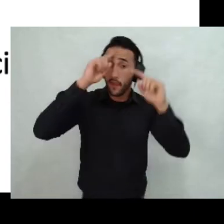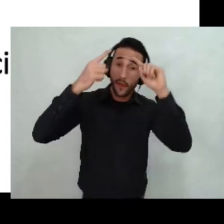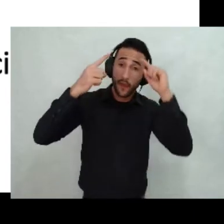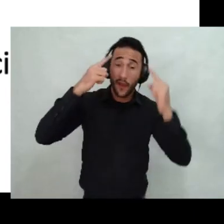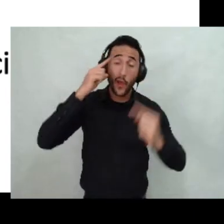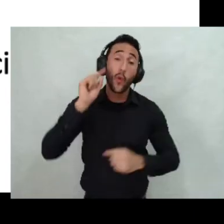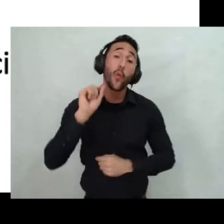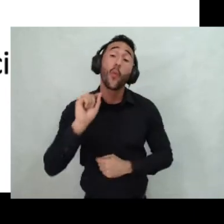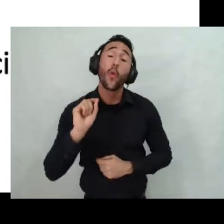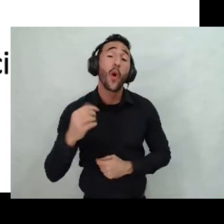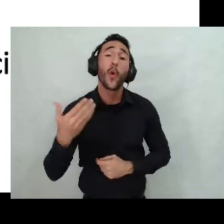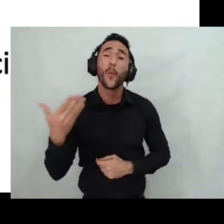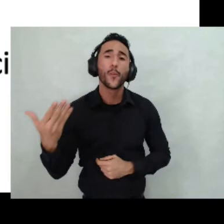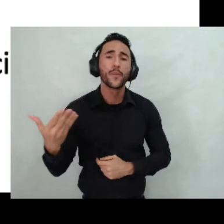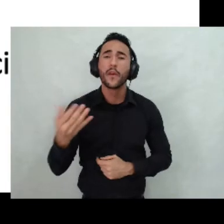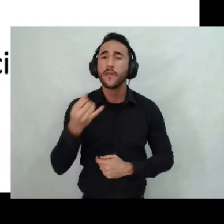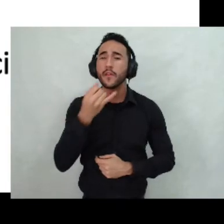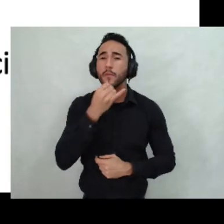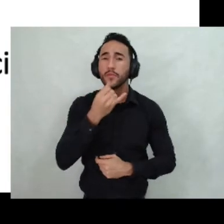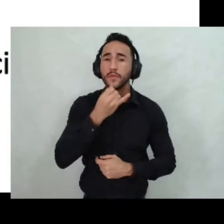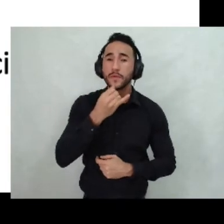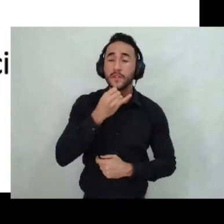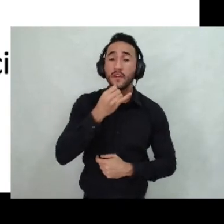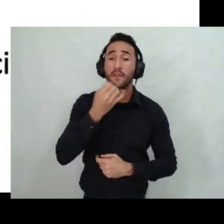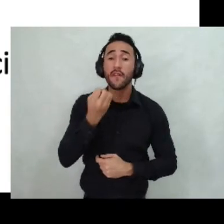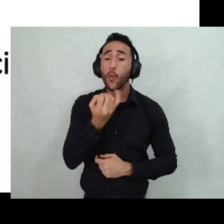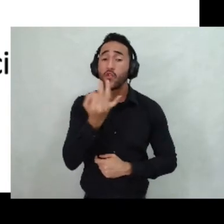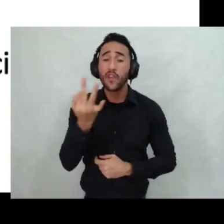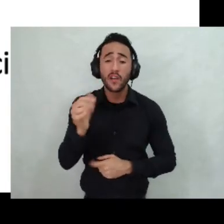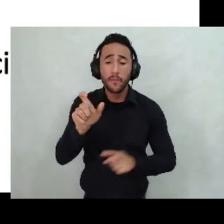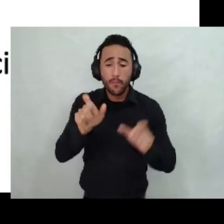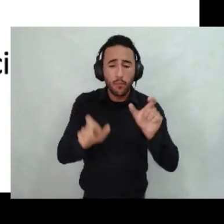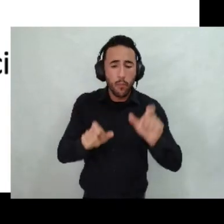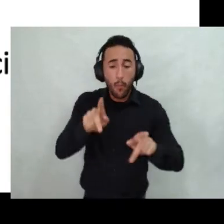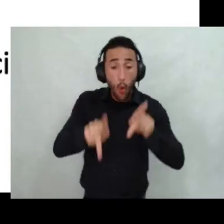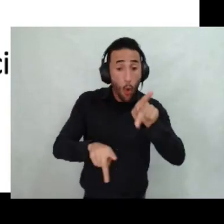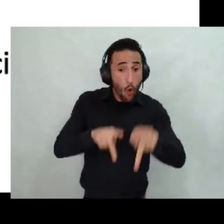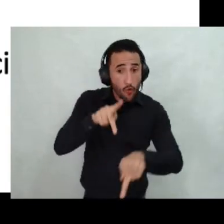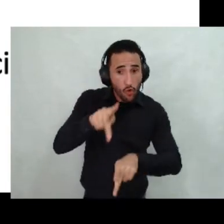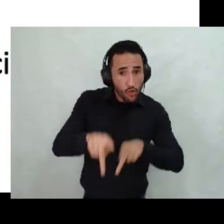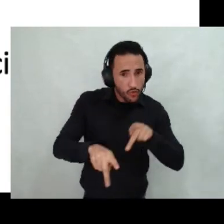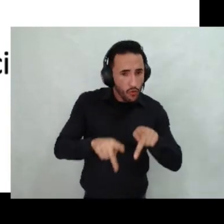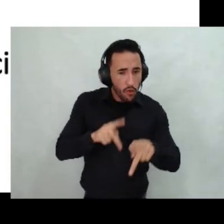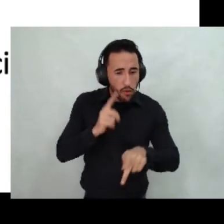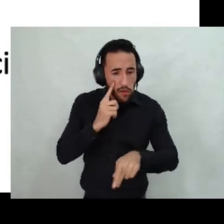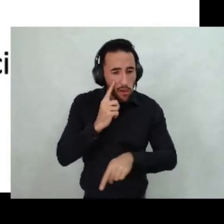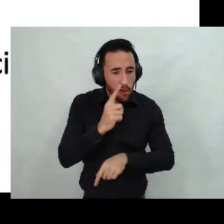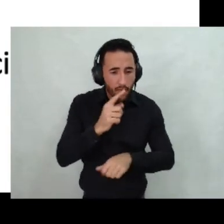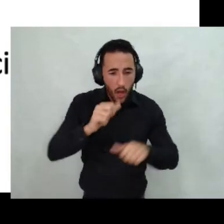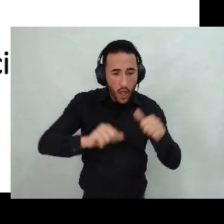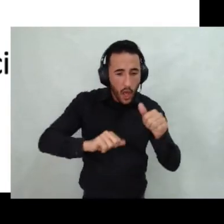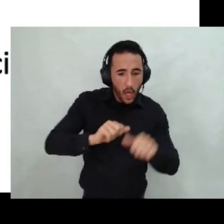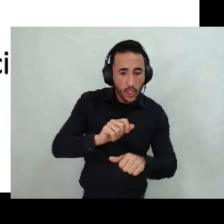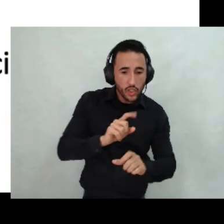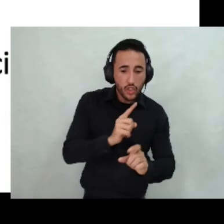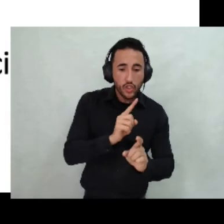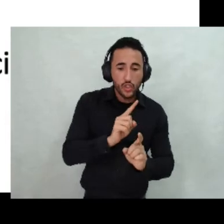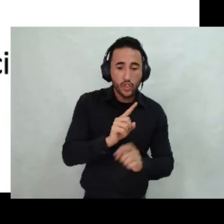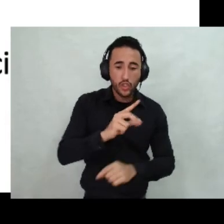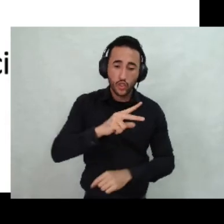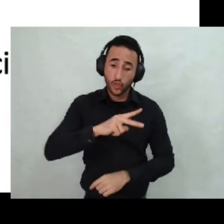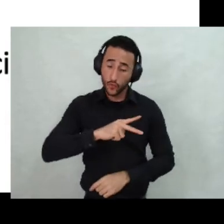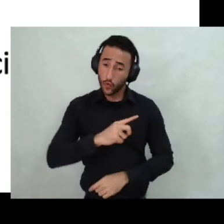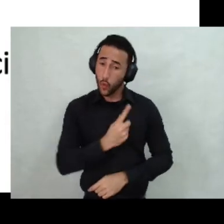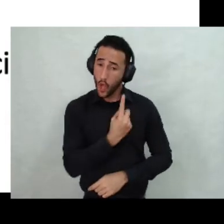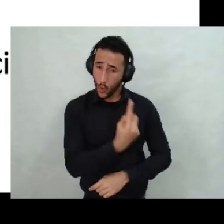de um instantâneo da situação de população, ou seja, da avaliação individual do estado de saúde, se possa produzir indicadores